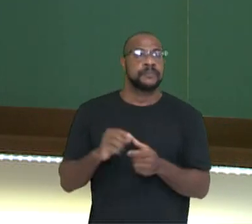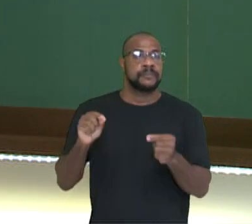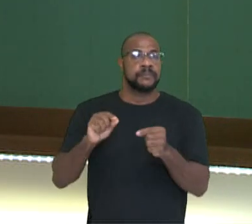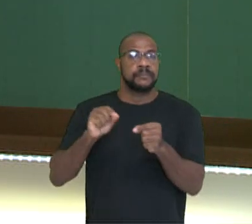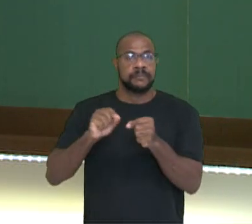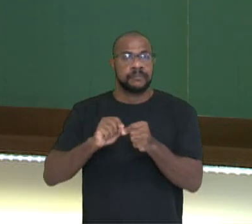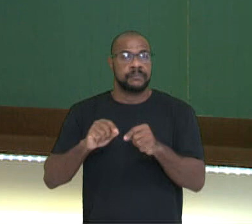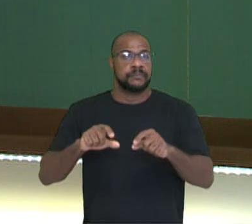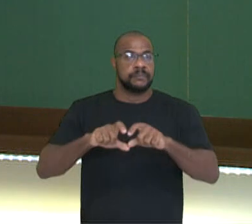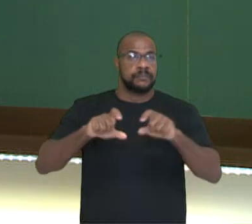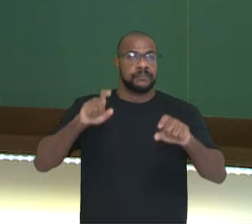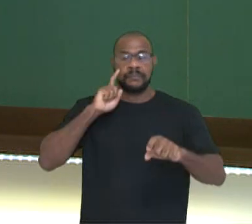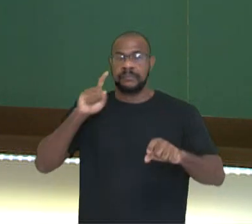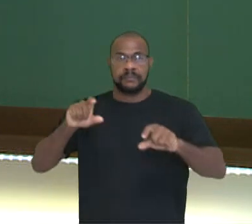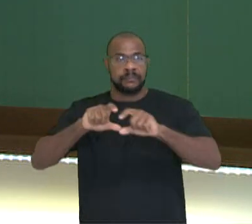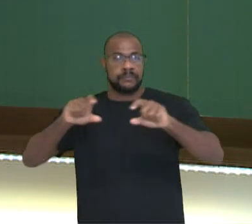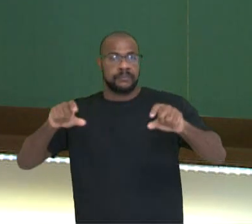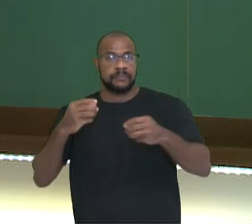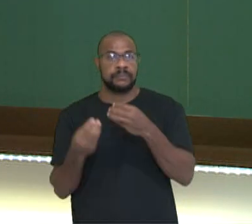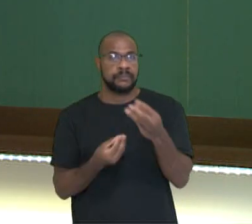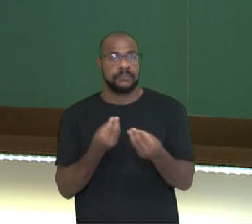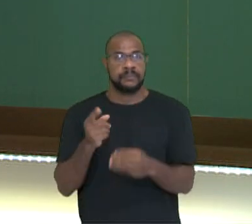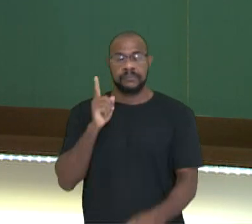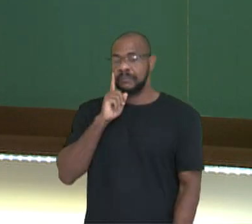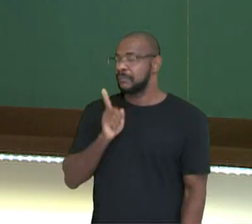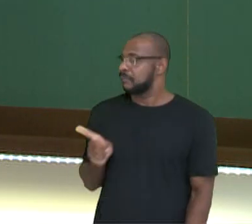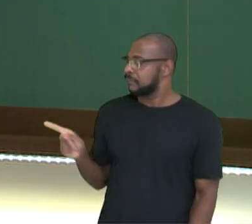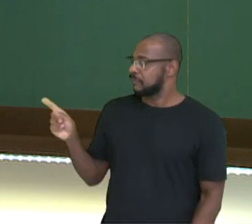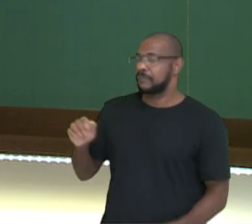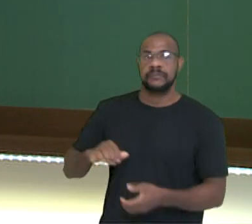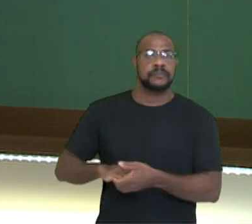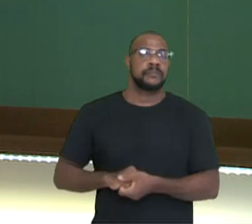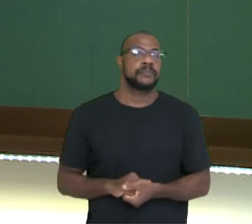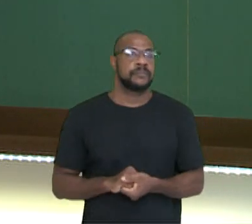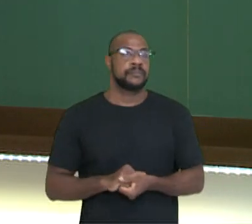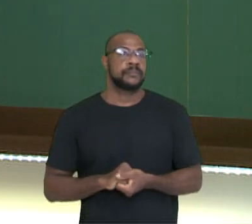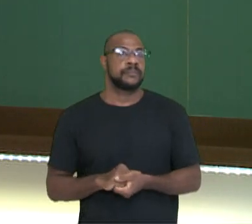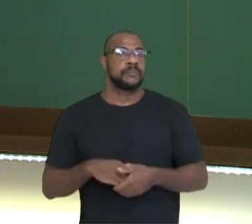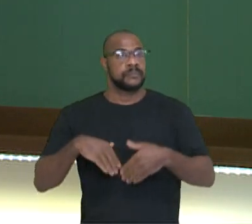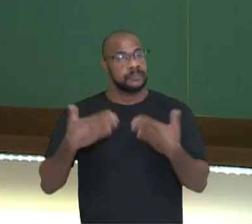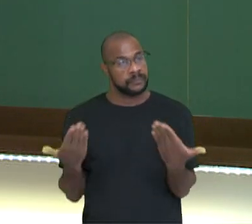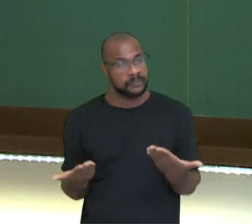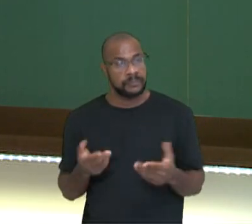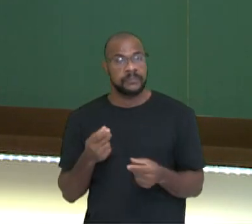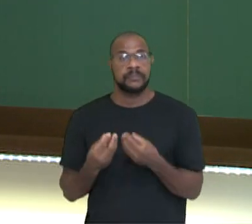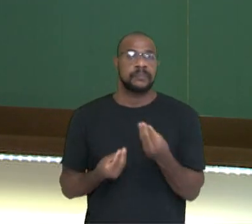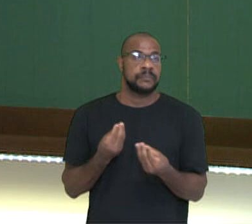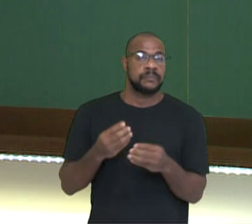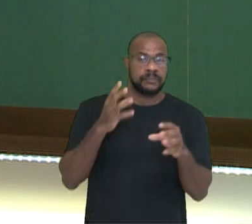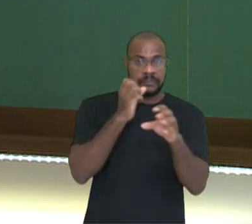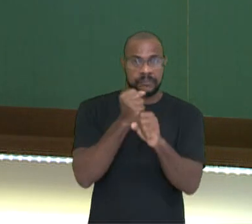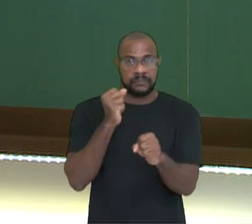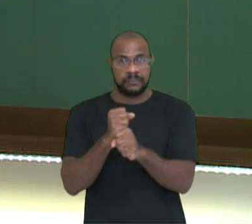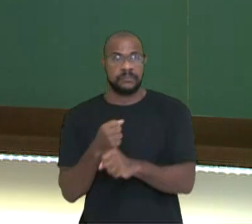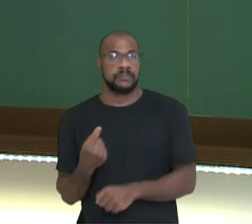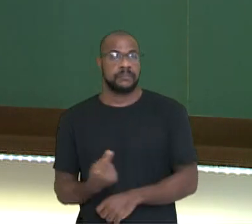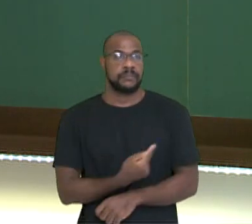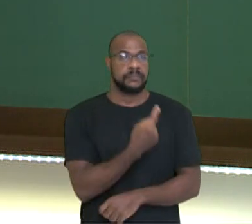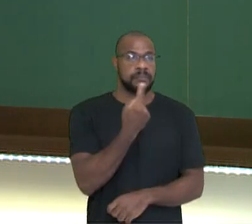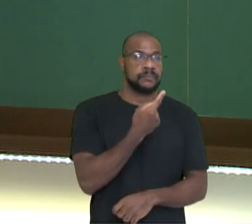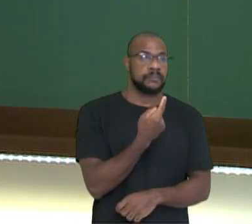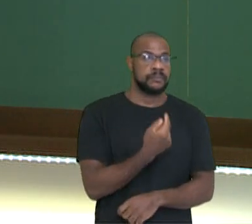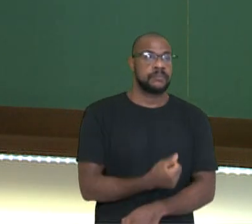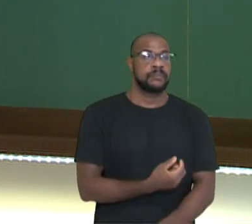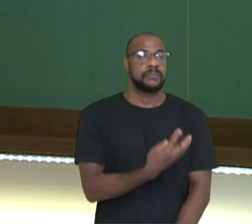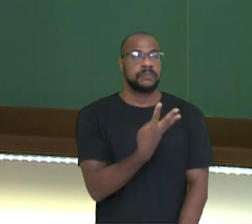primeiro passo, é côngruo ao arco de 4.195. Para isso, eu calculo a primeira determinação